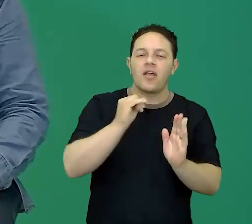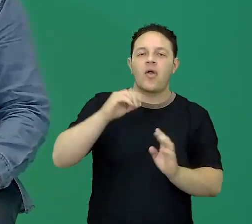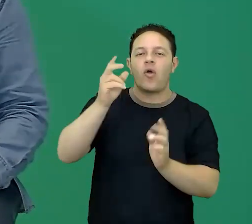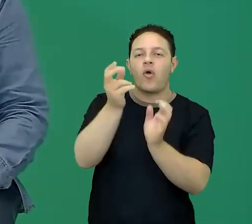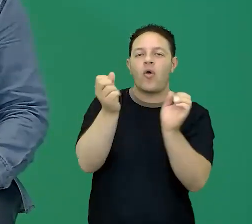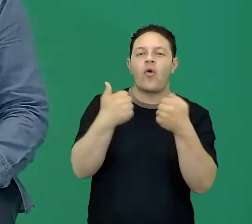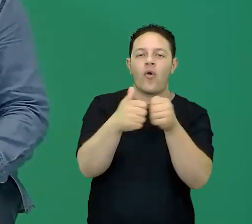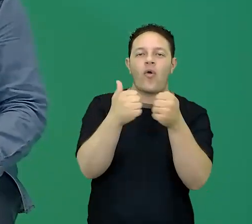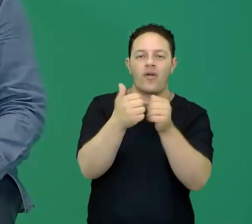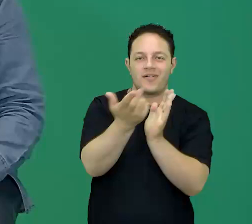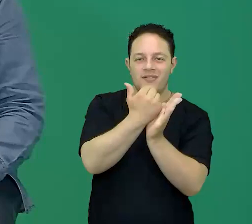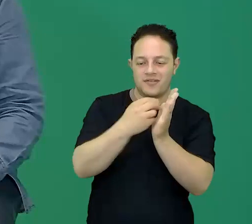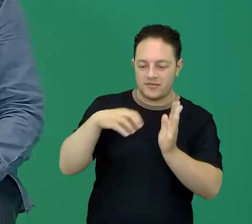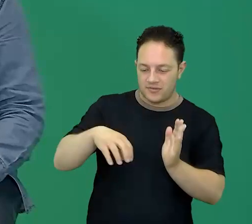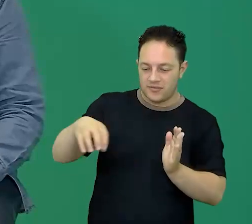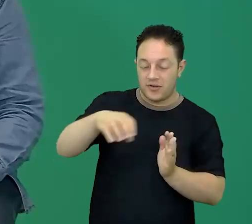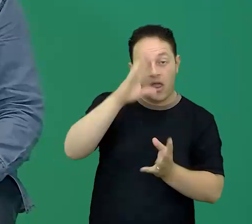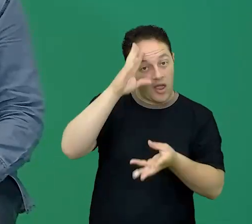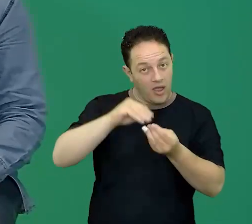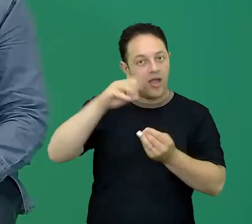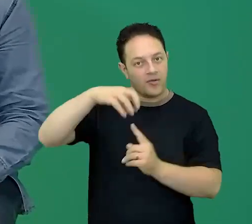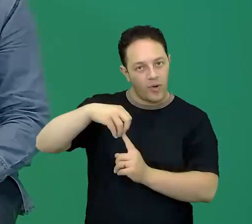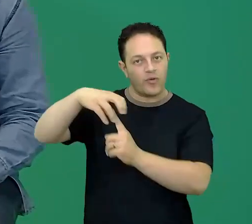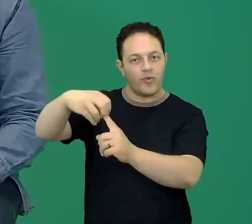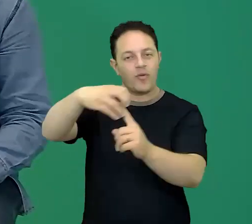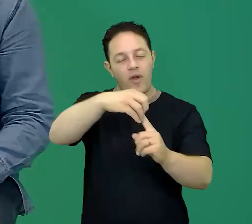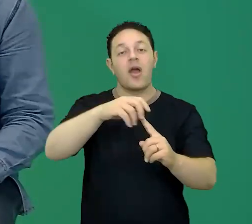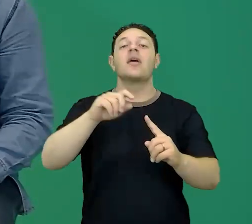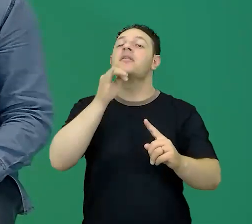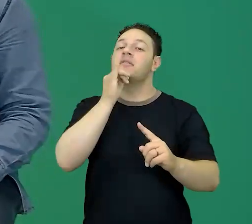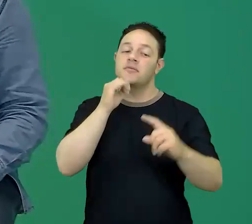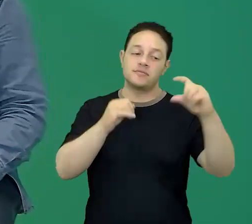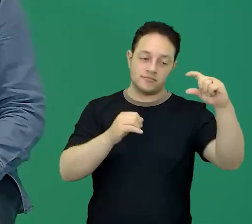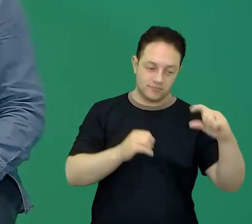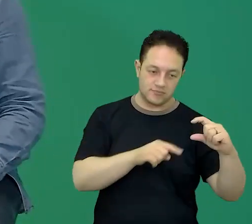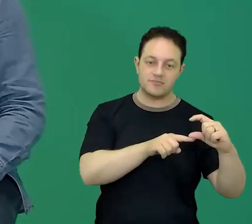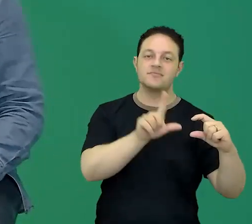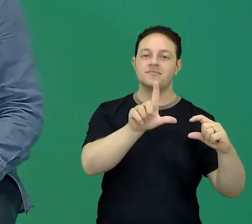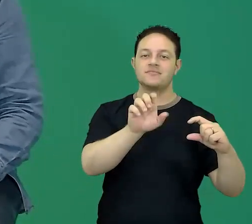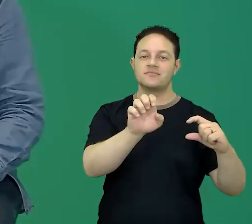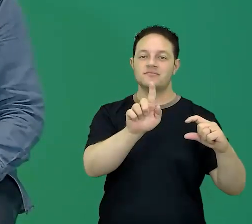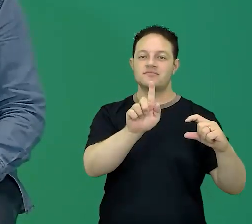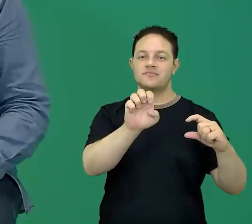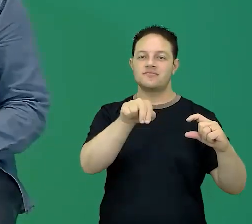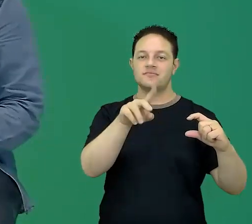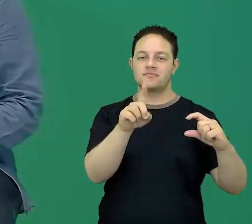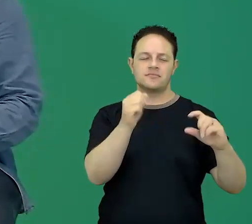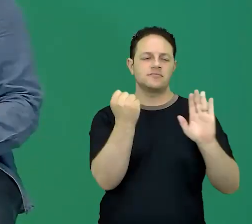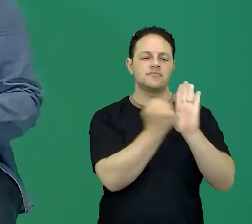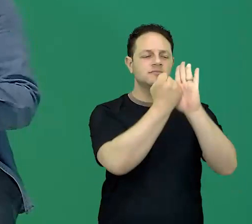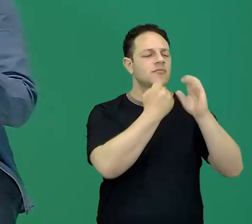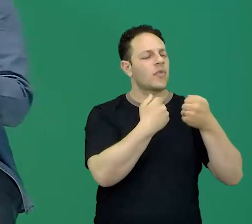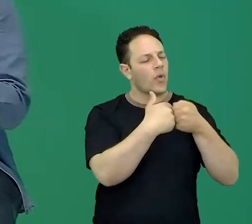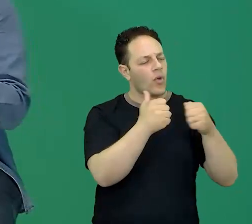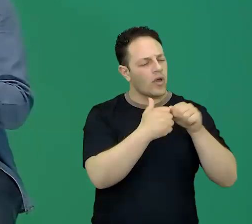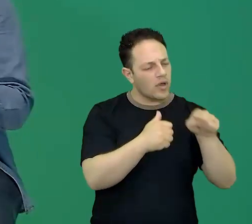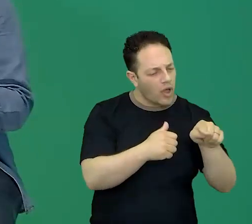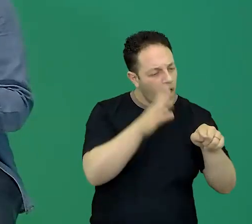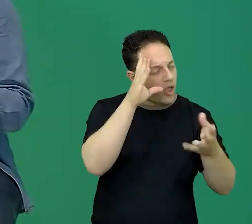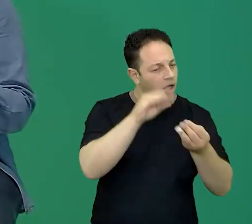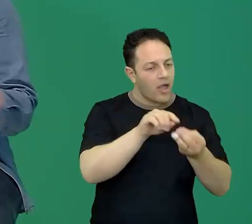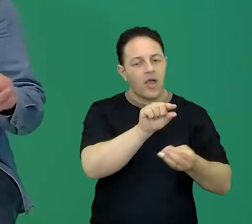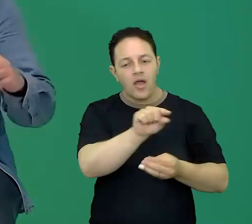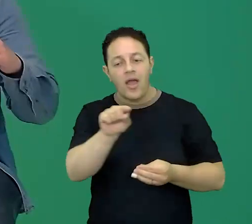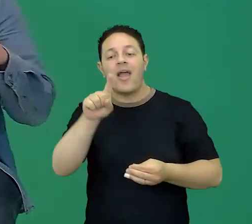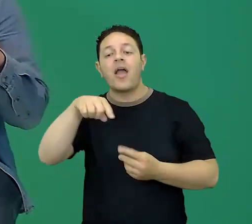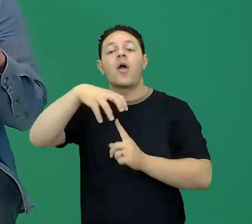do ponto de ônibus. Isso também deve aparecer na legenda. Então, quando você olha o símbolo, você vai saber, olha, aquilo ali é um